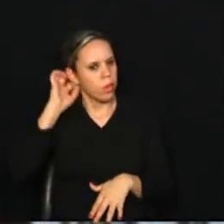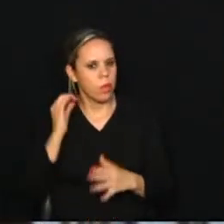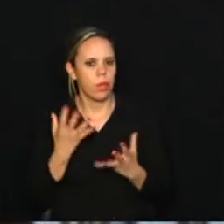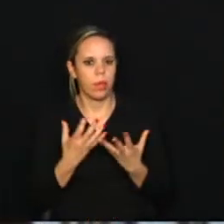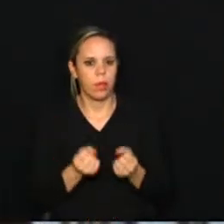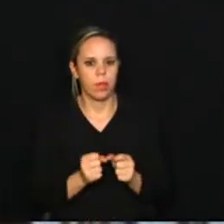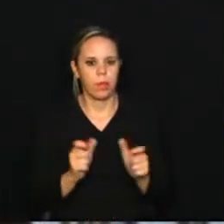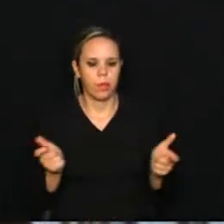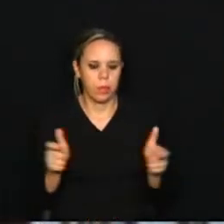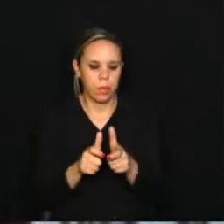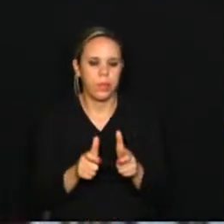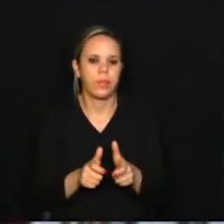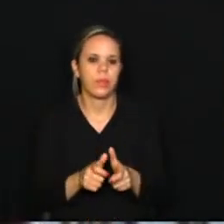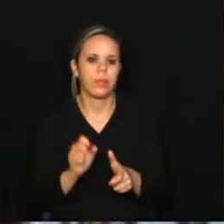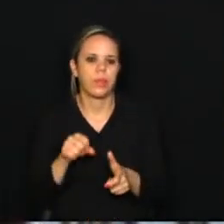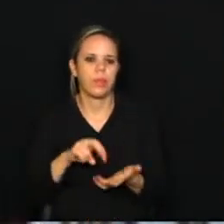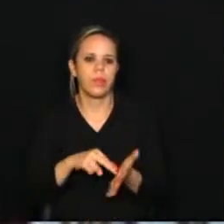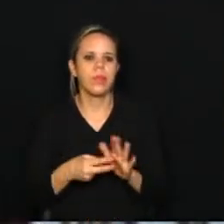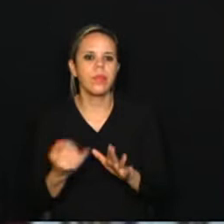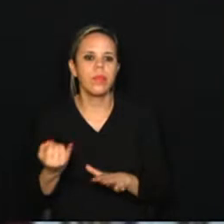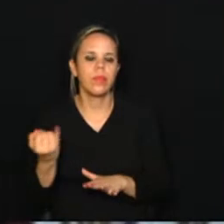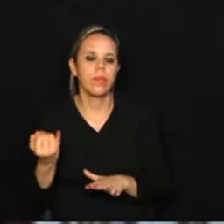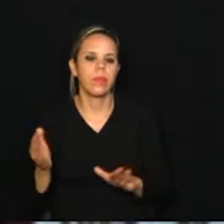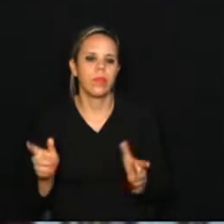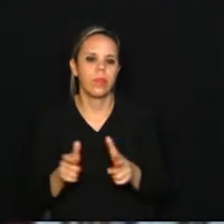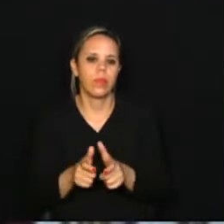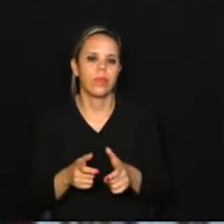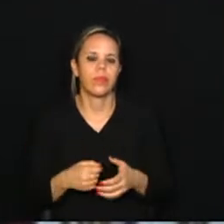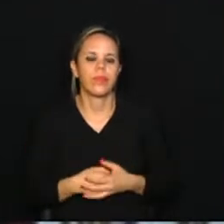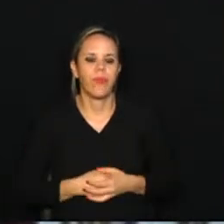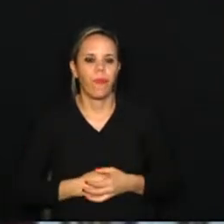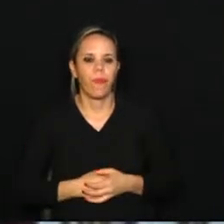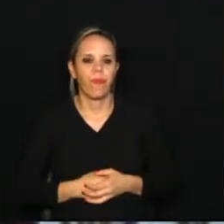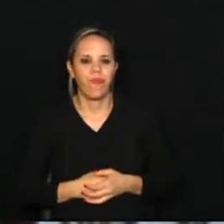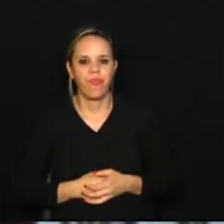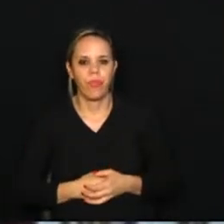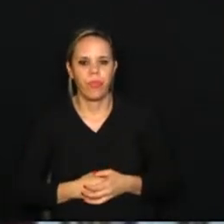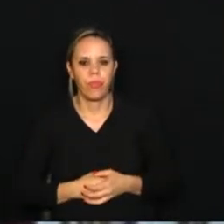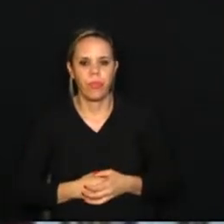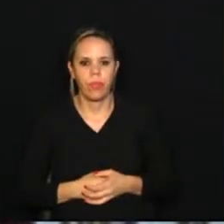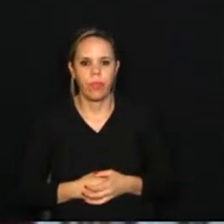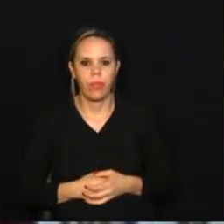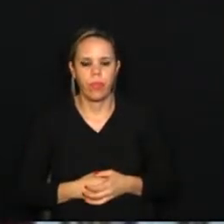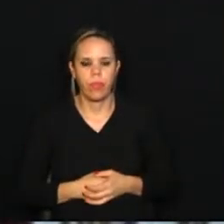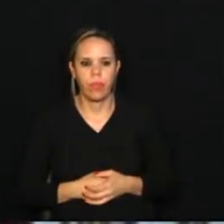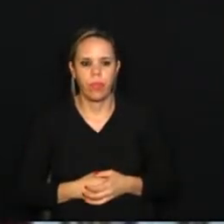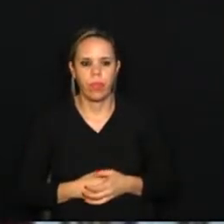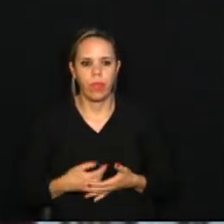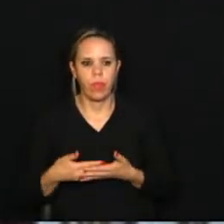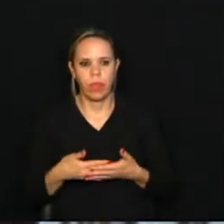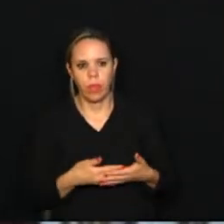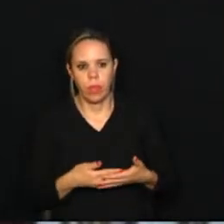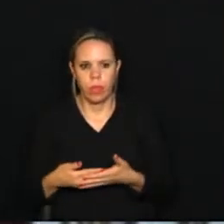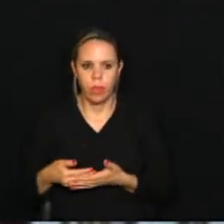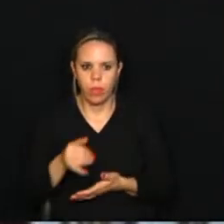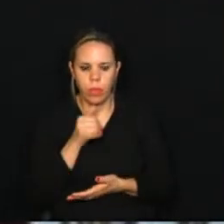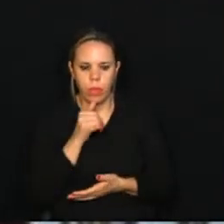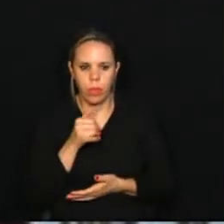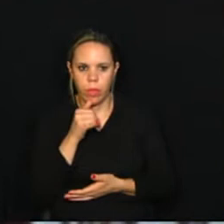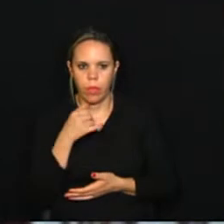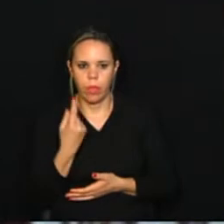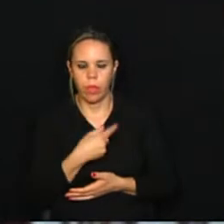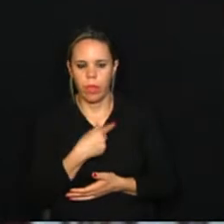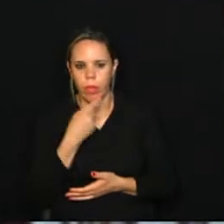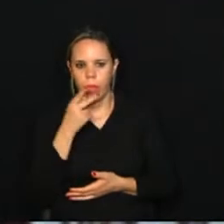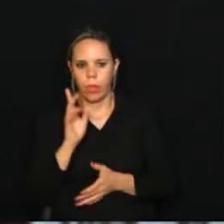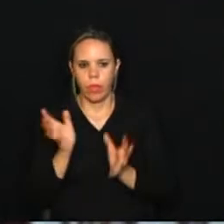é menor, significativamente menor, né? Então, nos bebês, por exemplo, no que nós chamamos